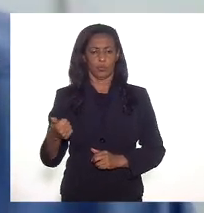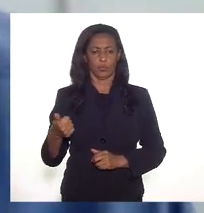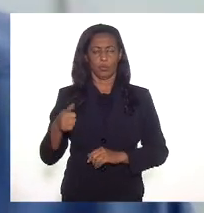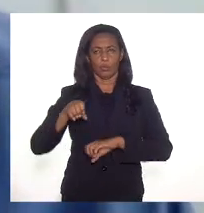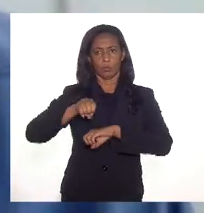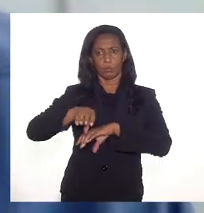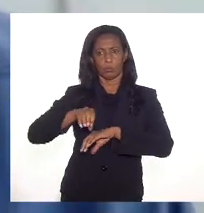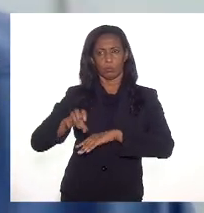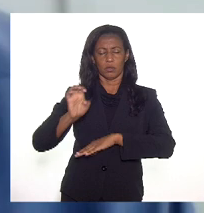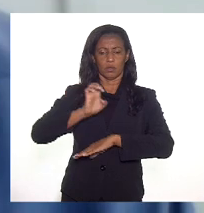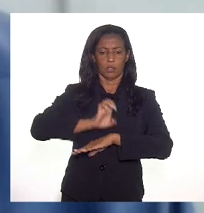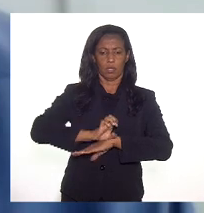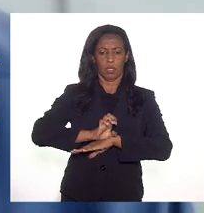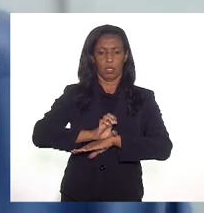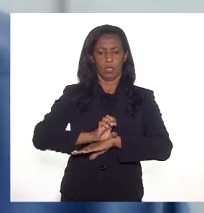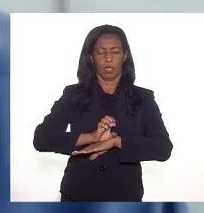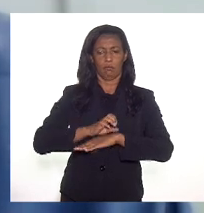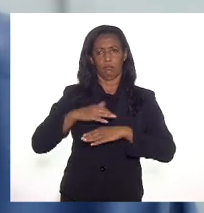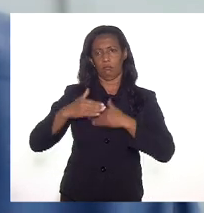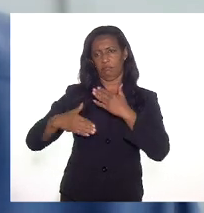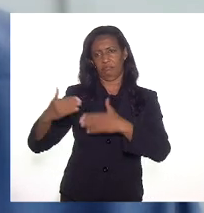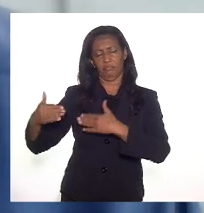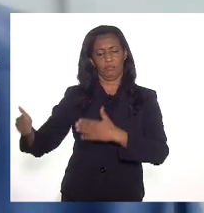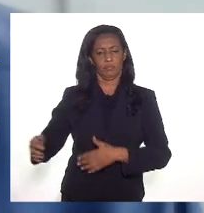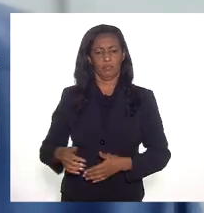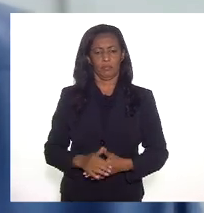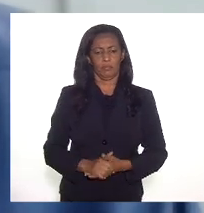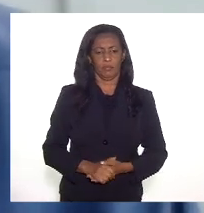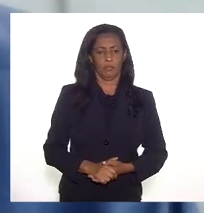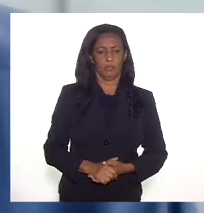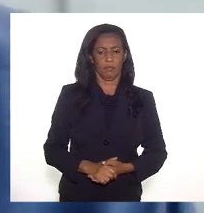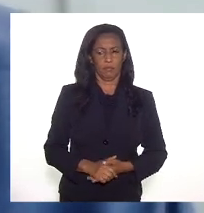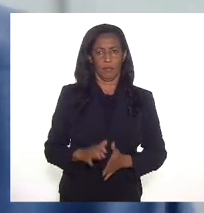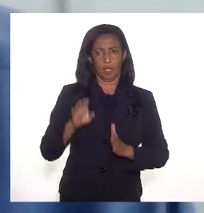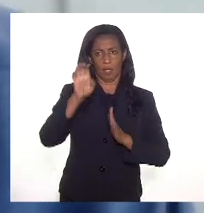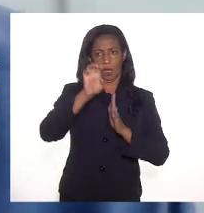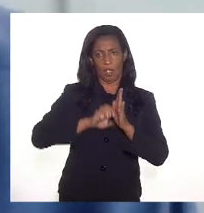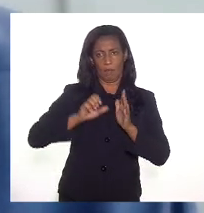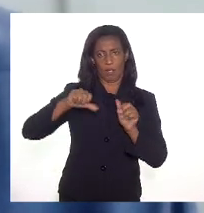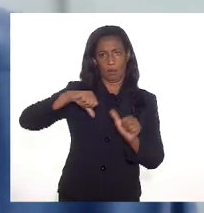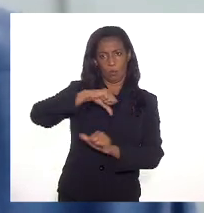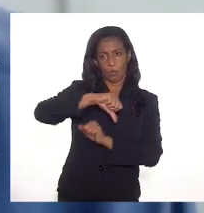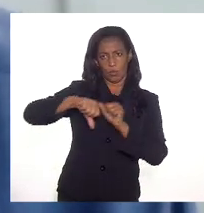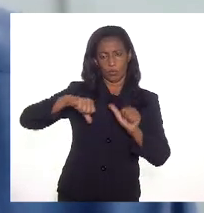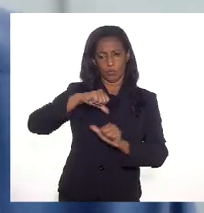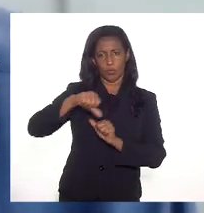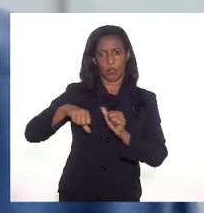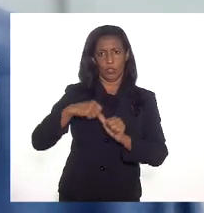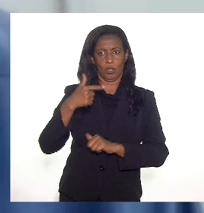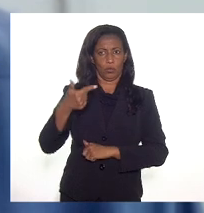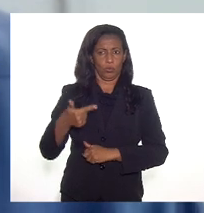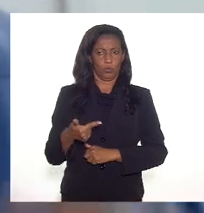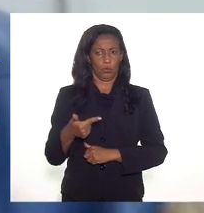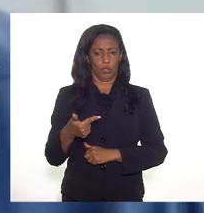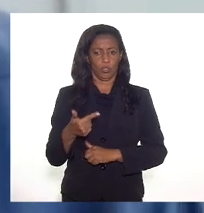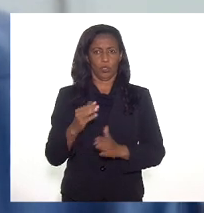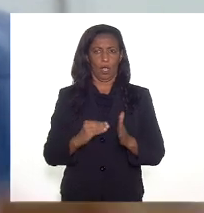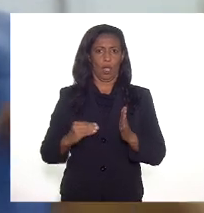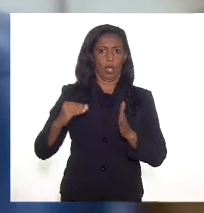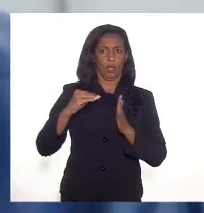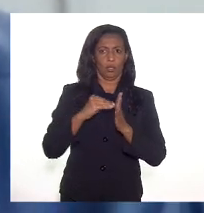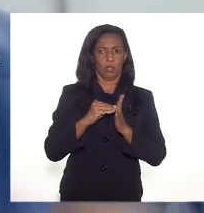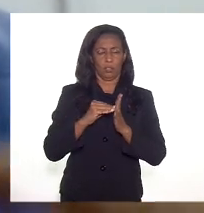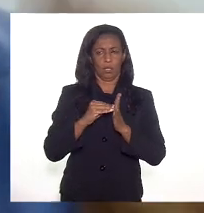Sistema Estadual de Educação, etc., etc. A emenda modificativa número 2, que altera o artigo...